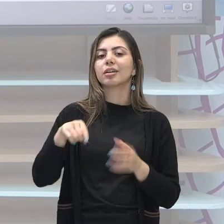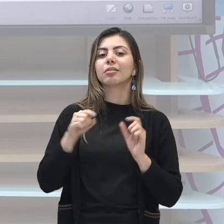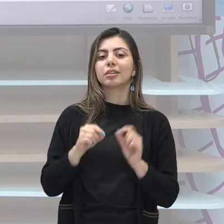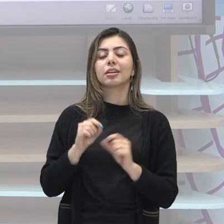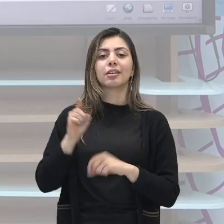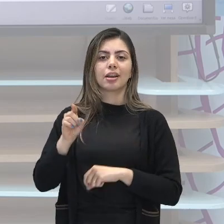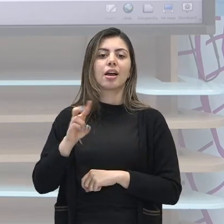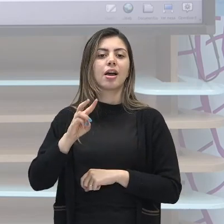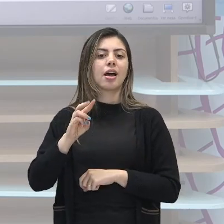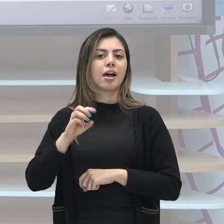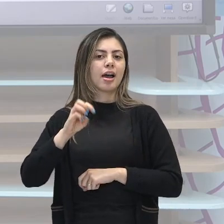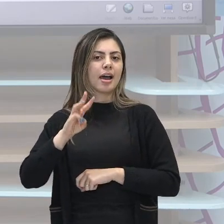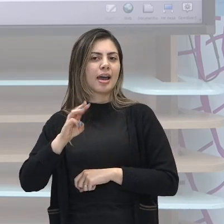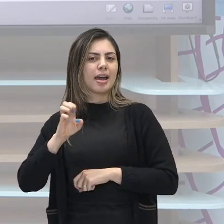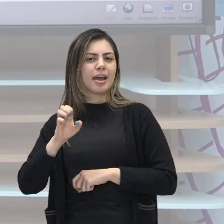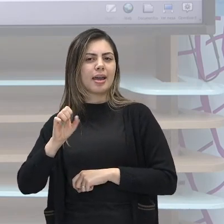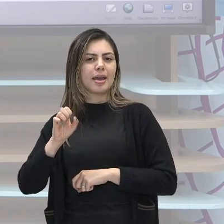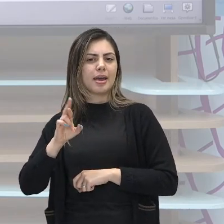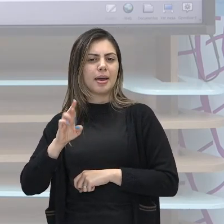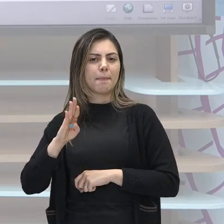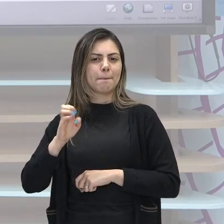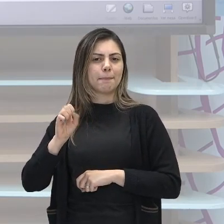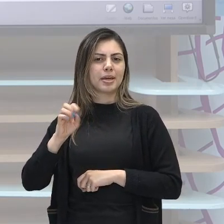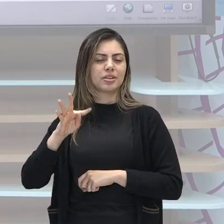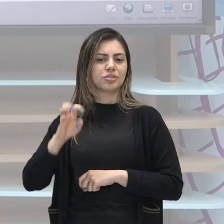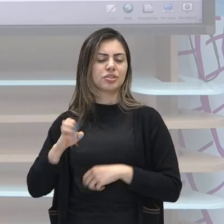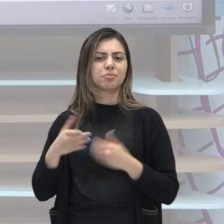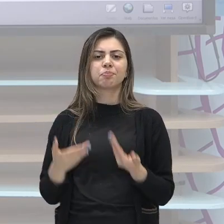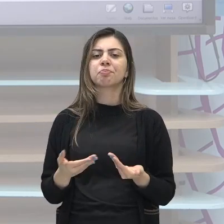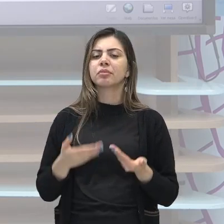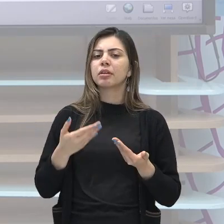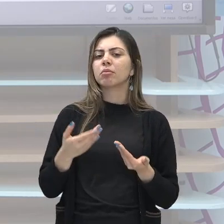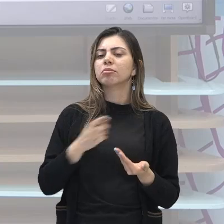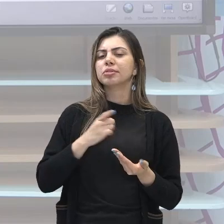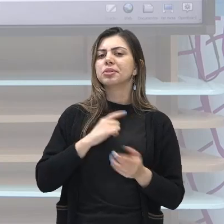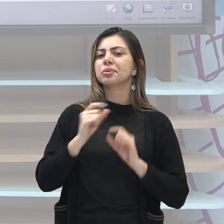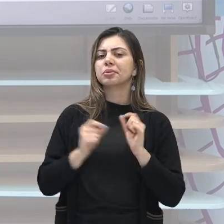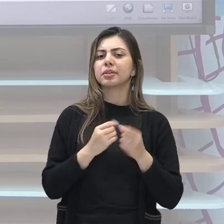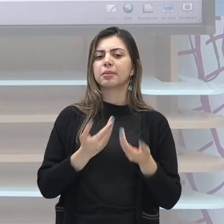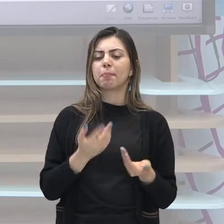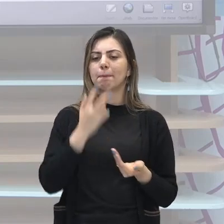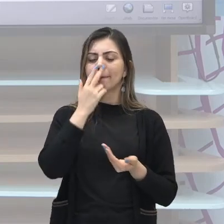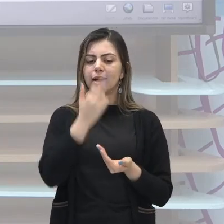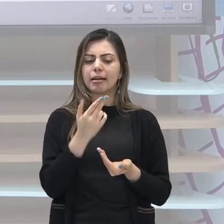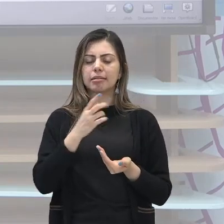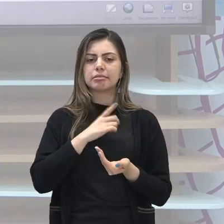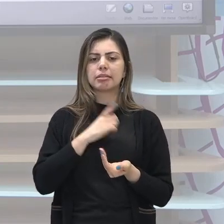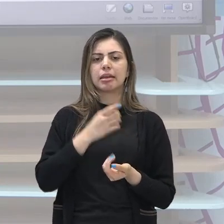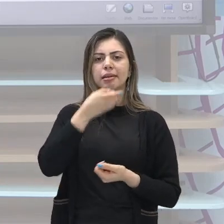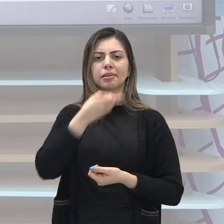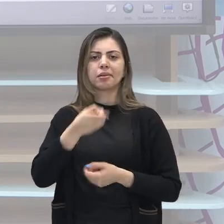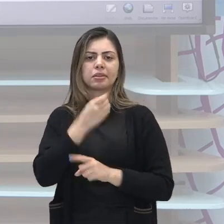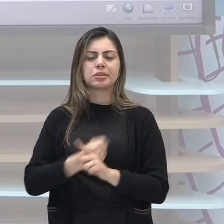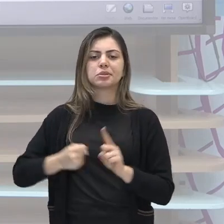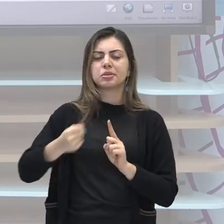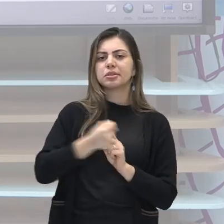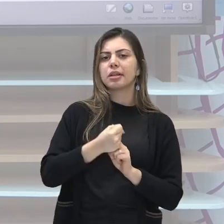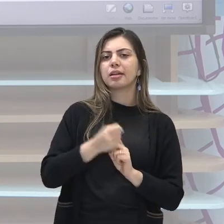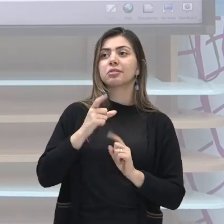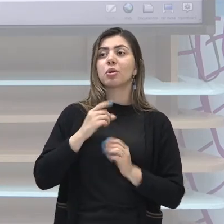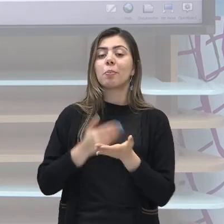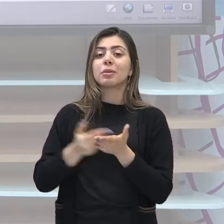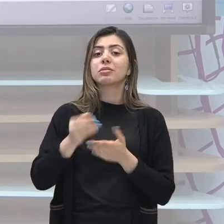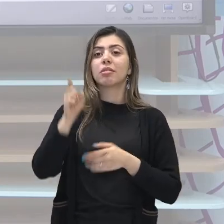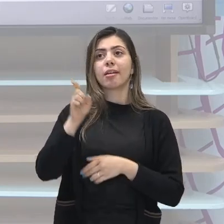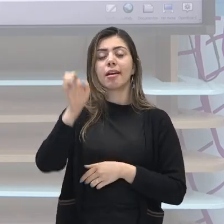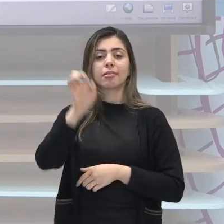Herbert Spencer, que vai ser cunhada. O que seria cunhada? Né? Moldada justamente onde? No Reino